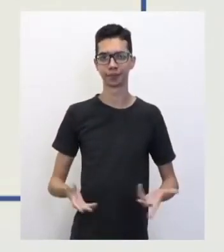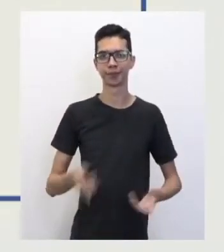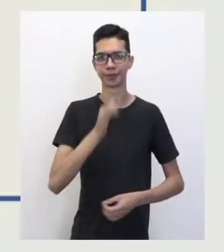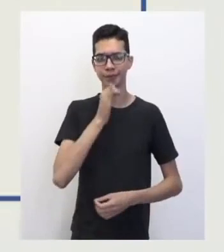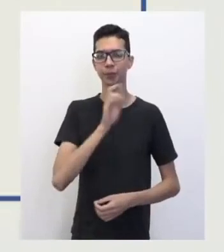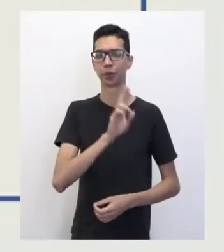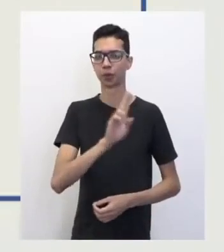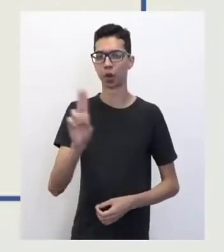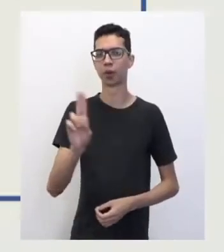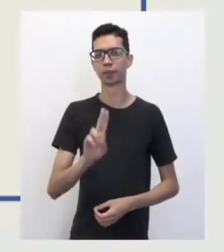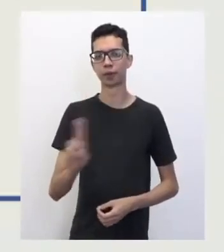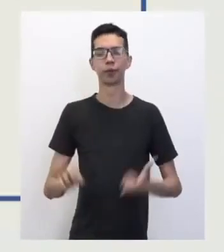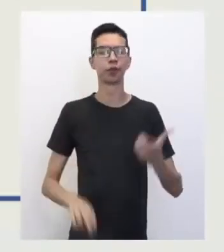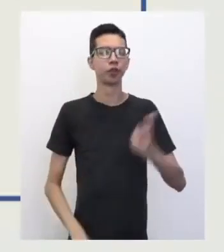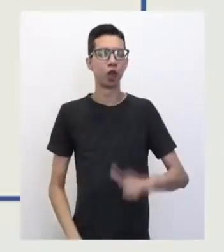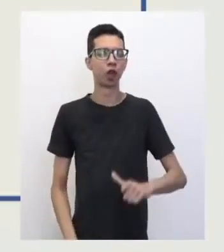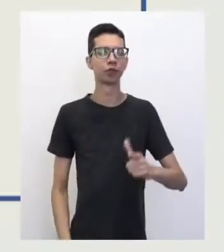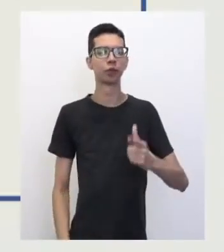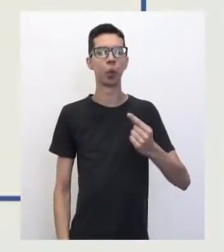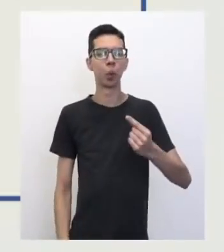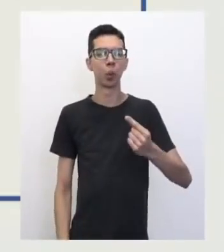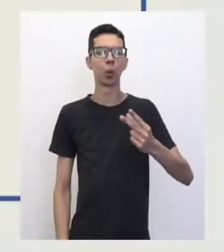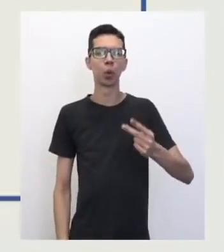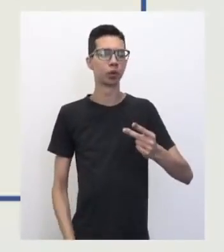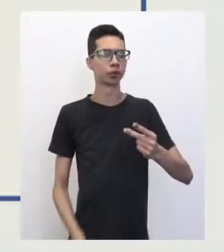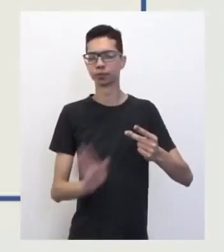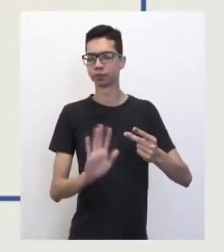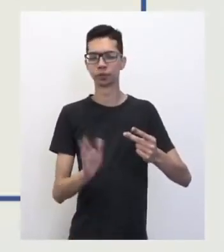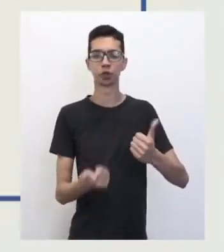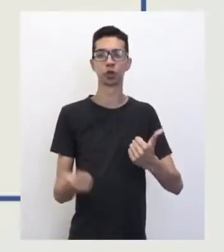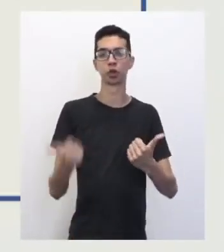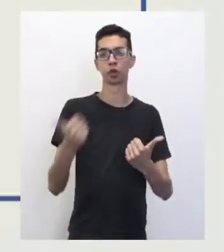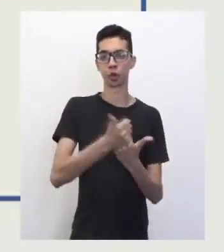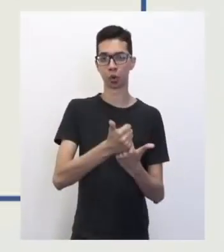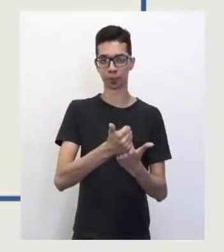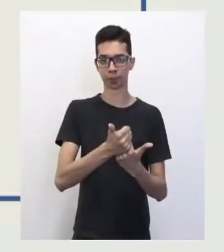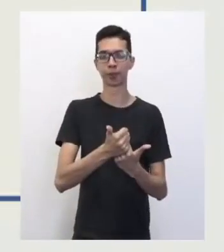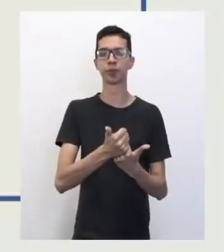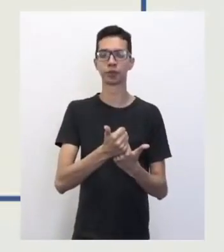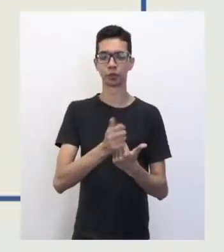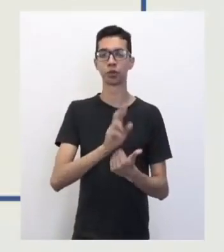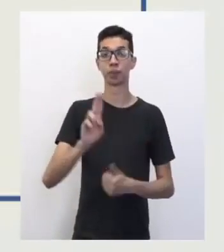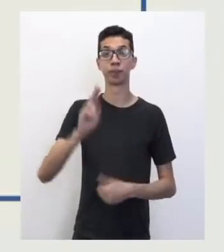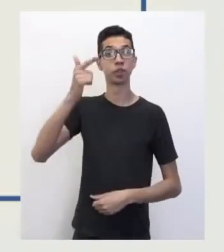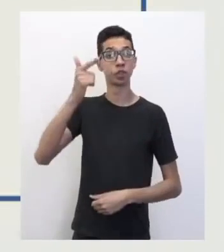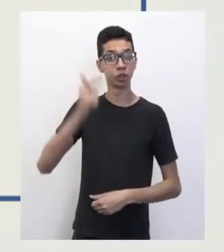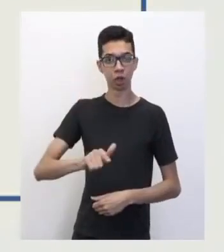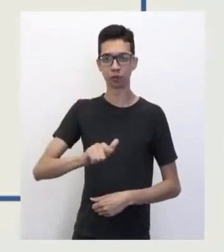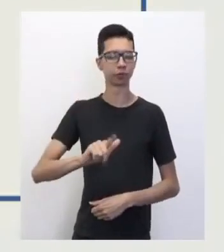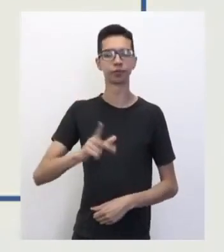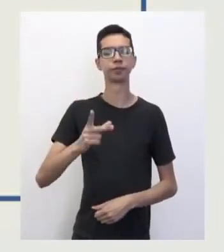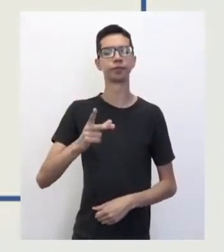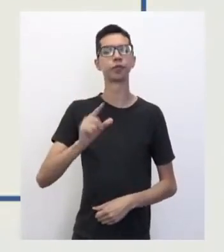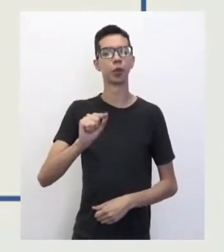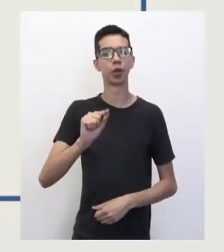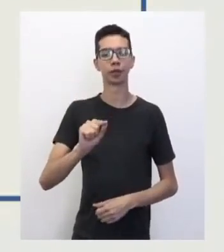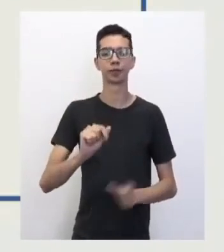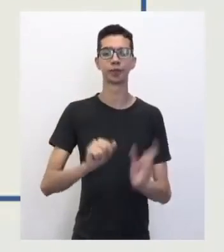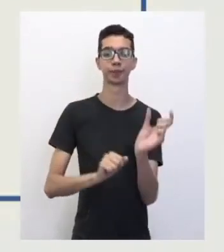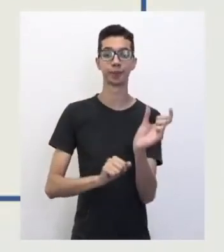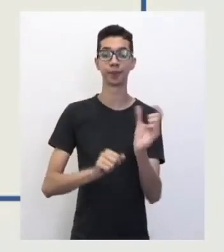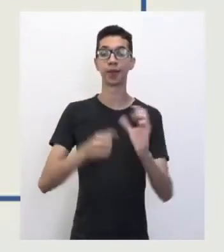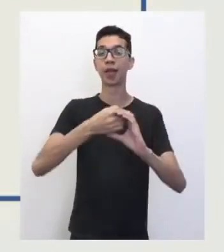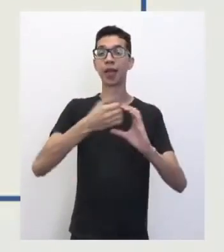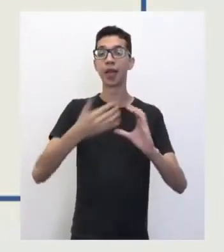aqui nós substituímos. Em vez de colocar o nome dele, nós colocamos essa